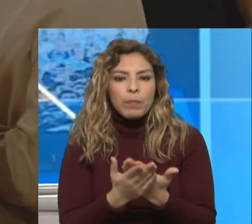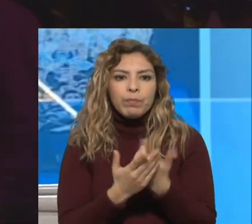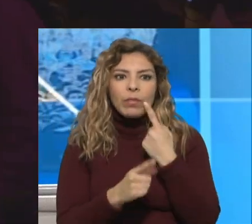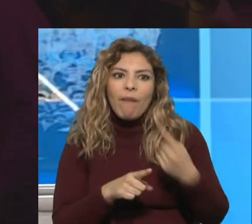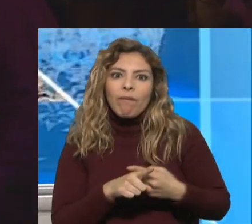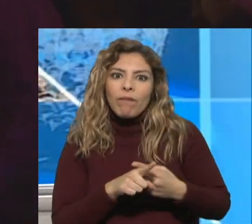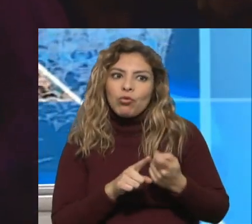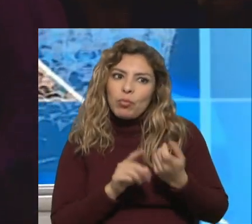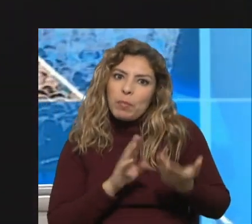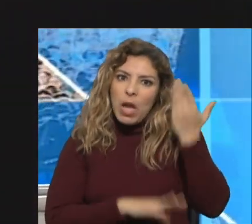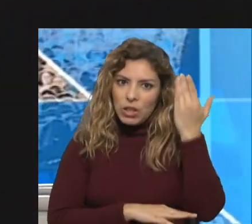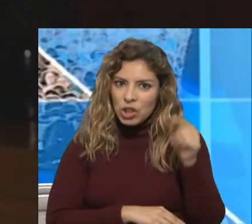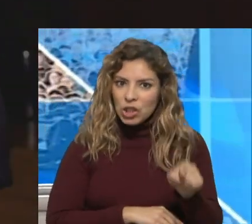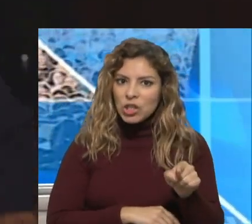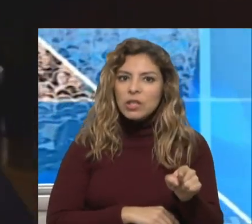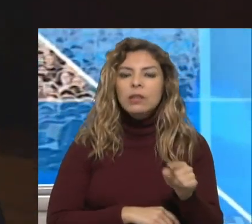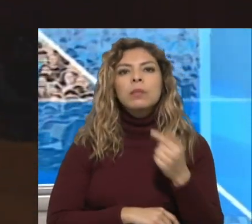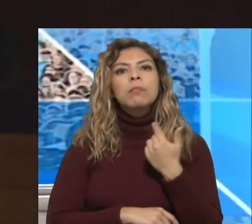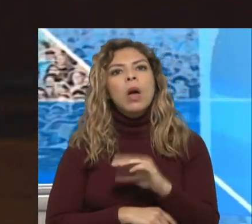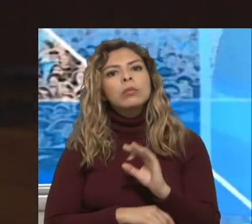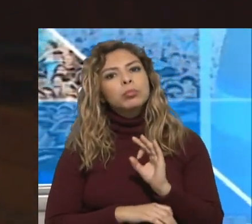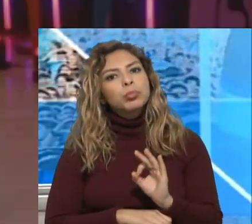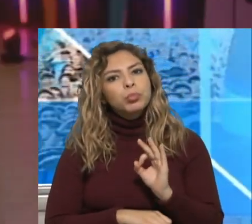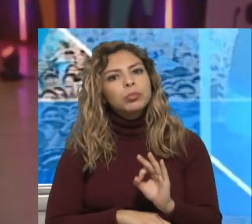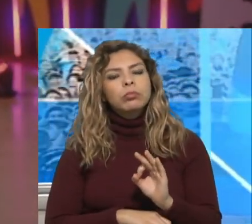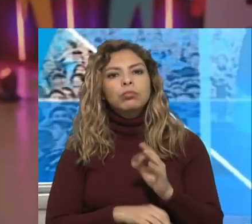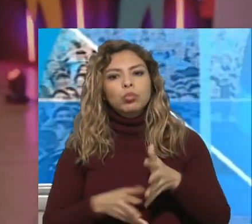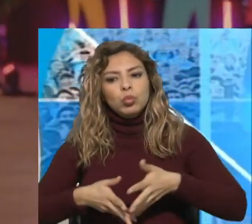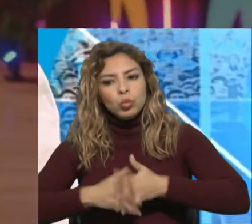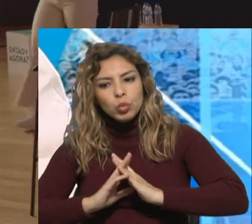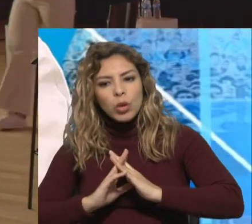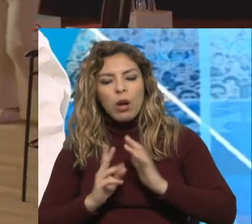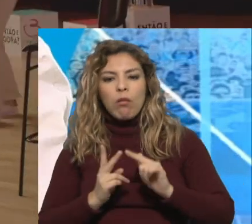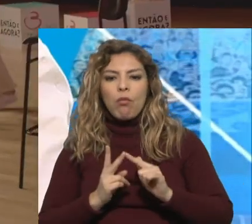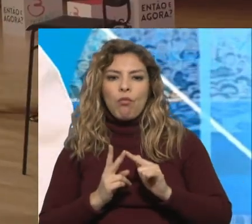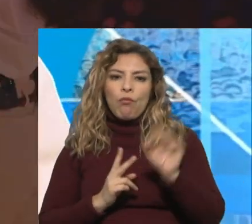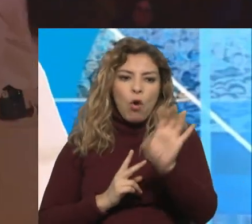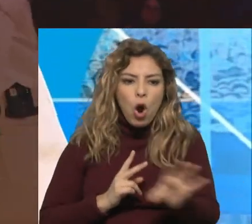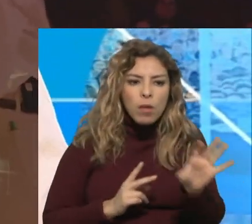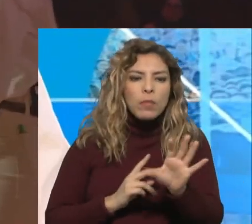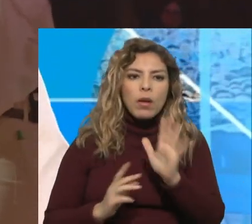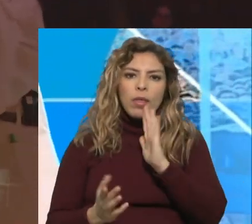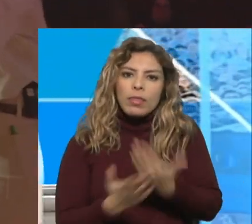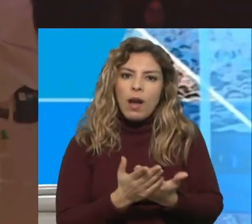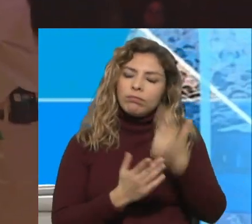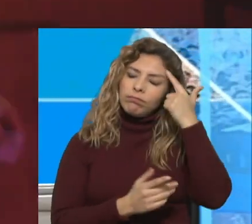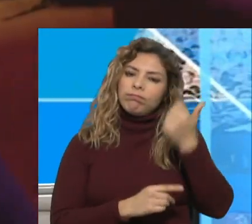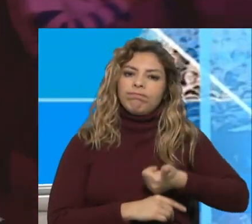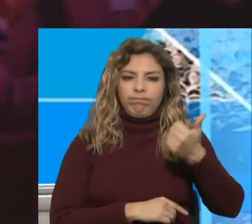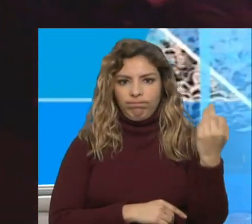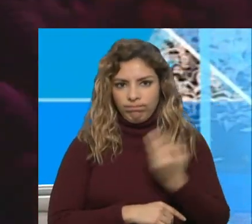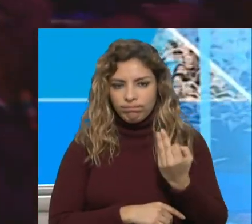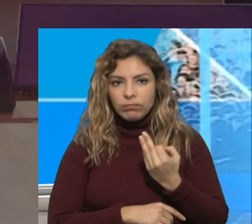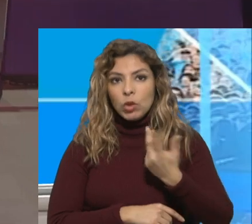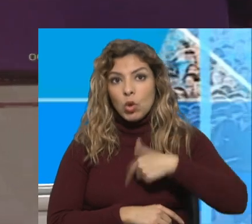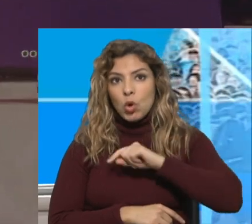interativo. Mas temos um formato e uma estrutura de dia que nos aponta logo para aí. Portanto, é tão importante para nós,